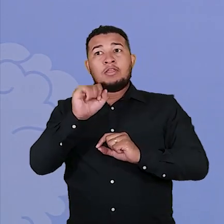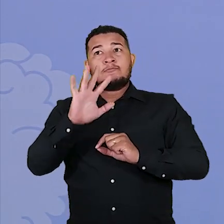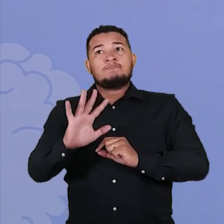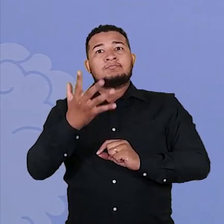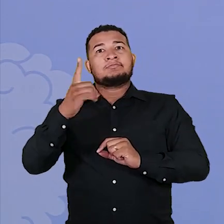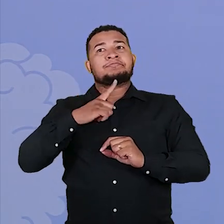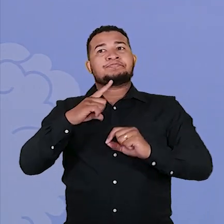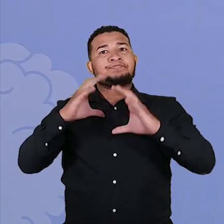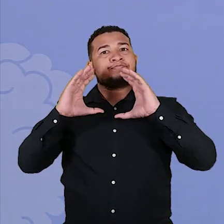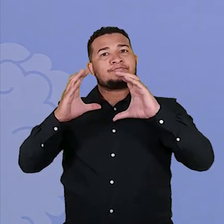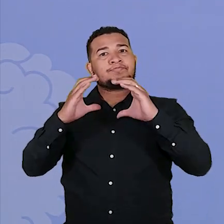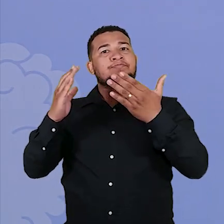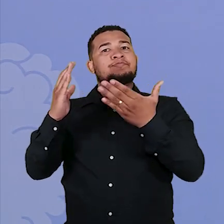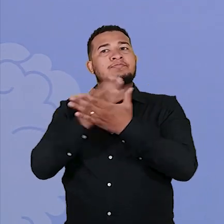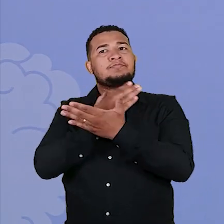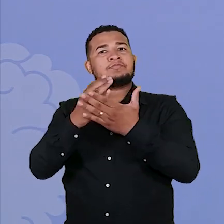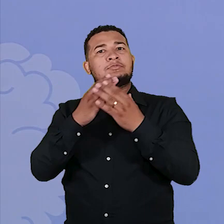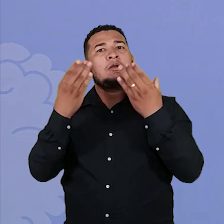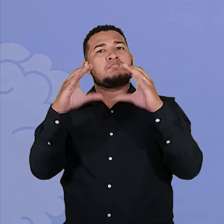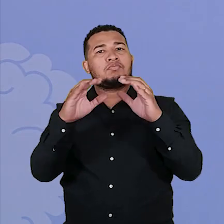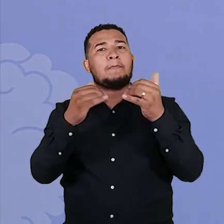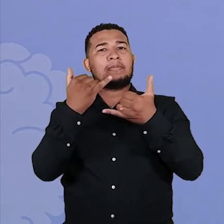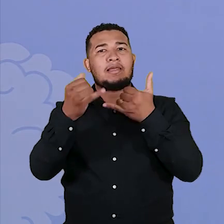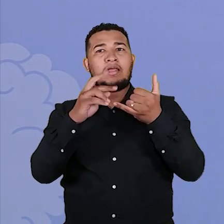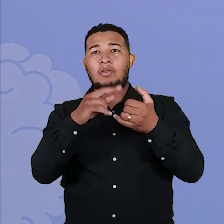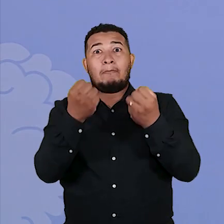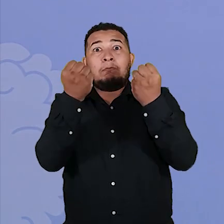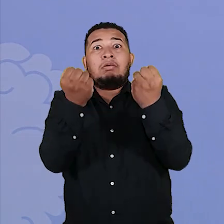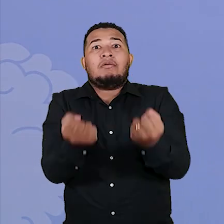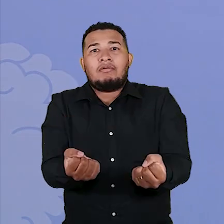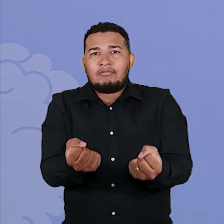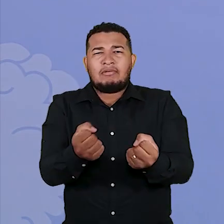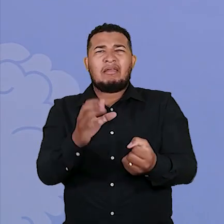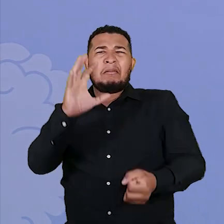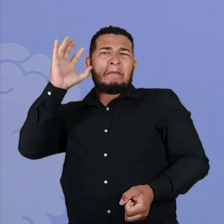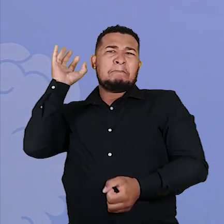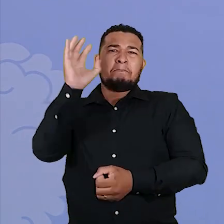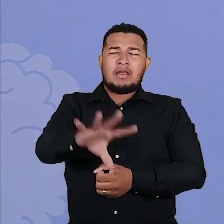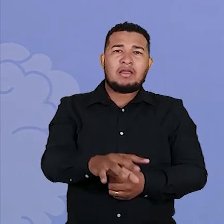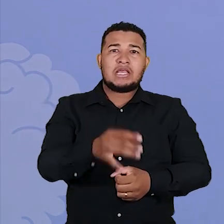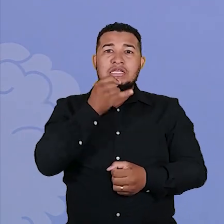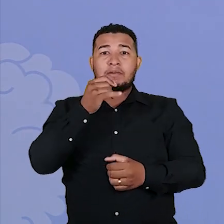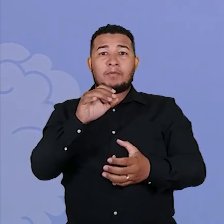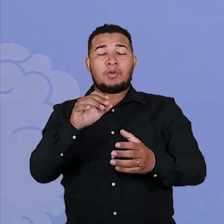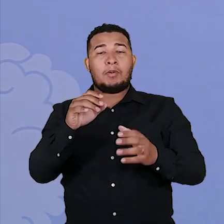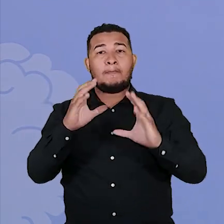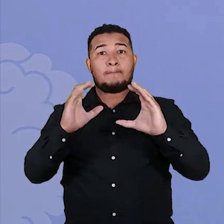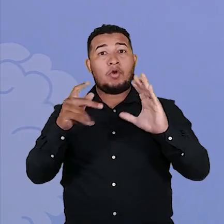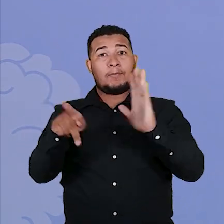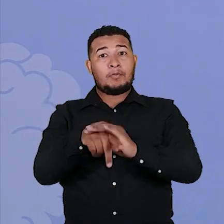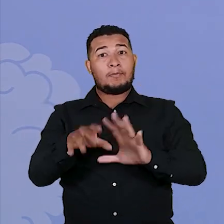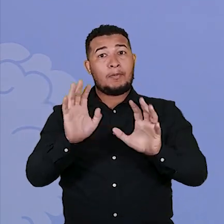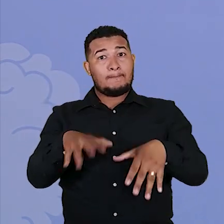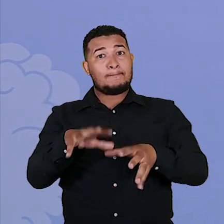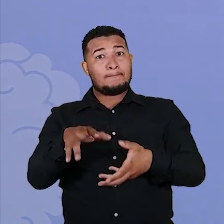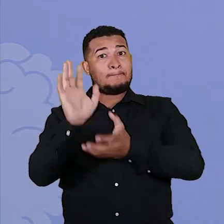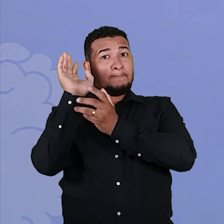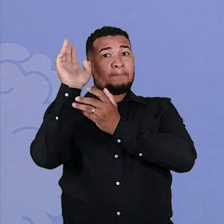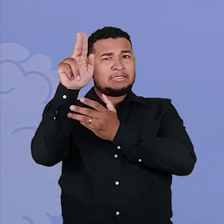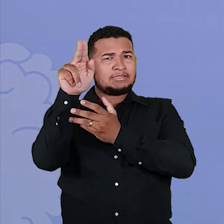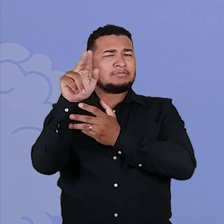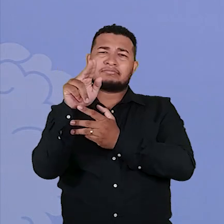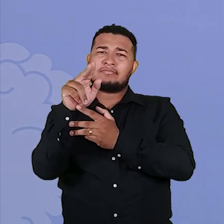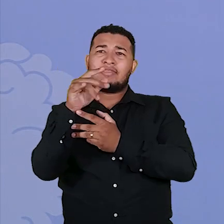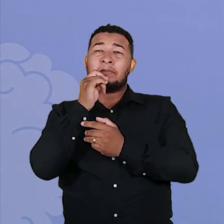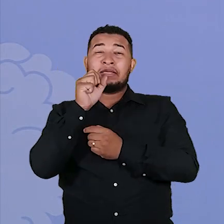pega uma bola para jogar brincar de queimada você não é uma bola pesada vai vou pegar uma moeda de basquete porque se você